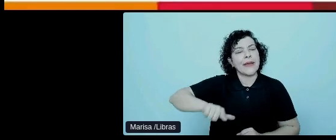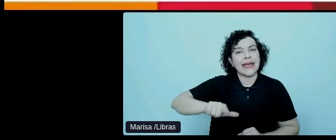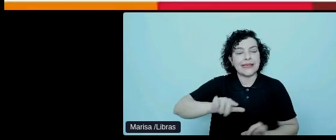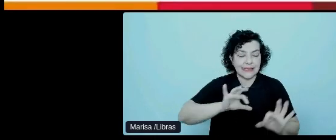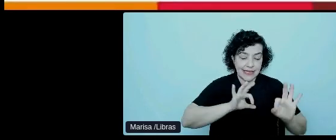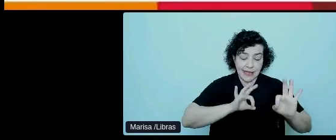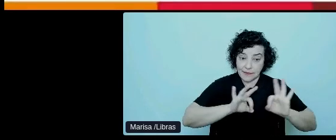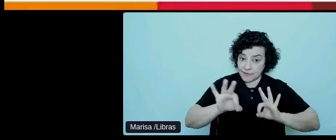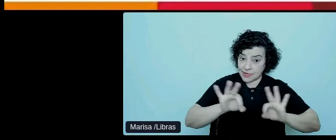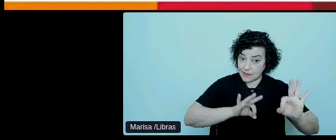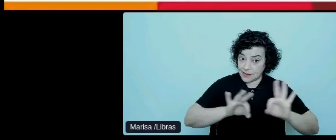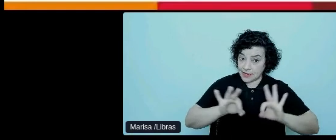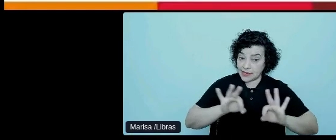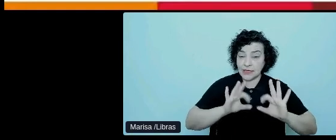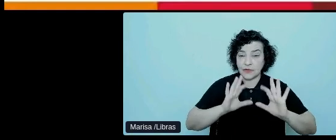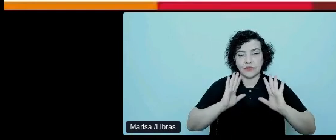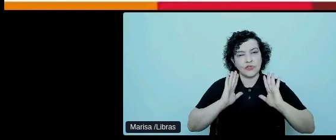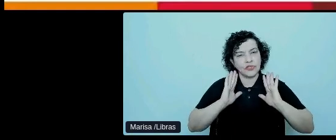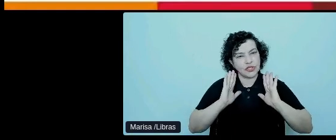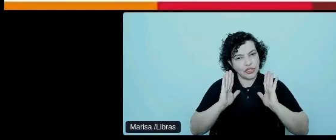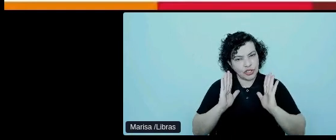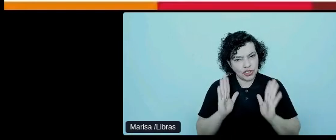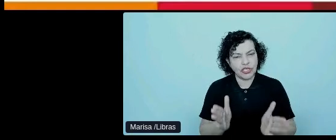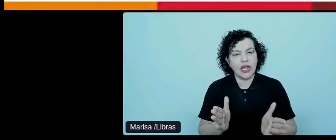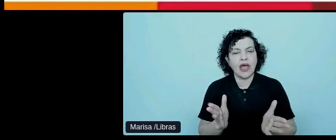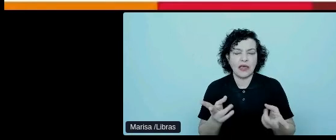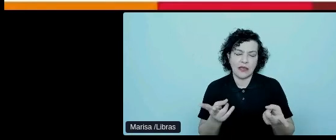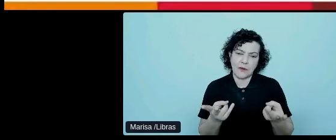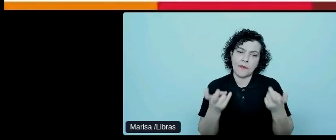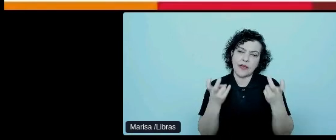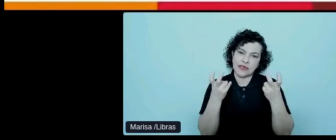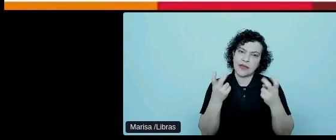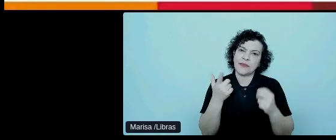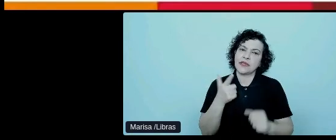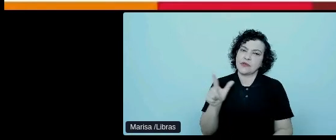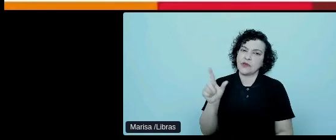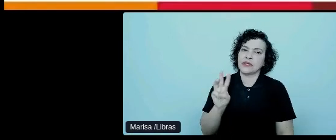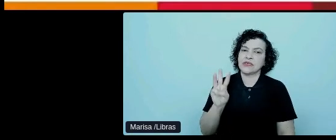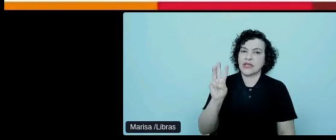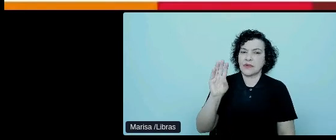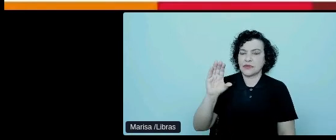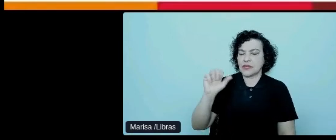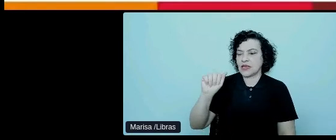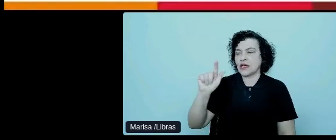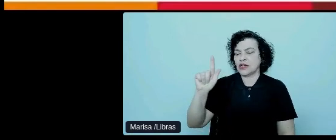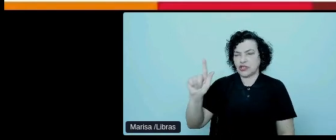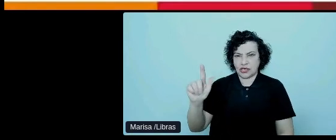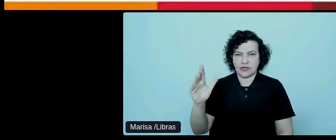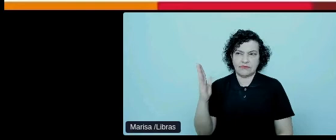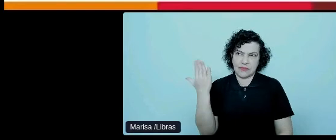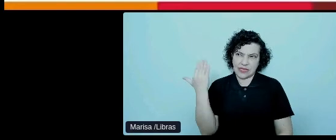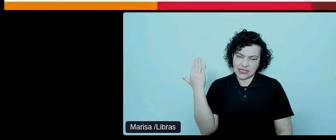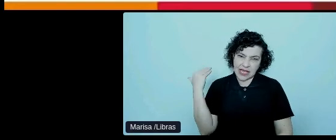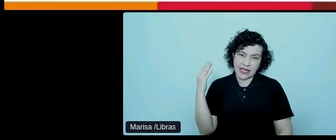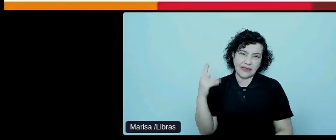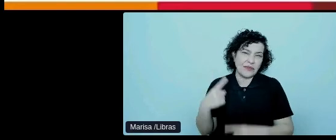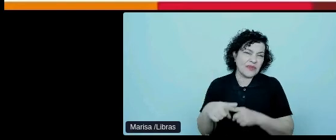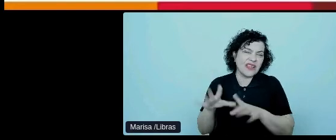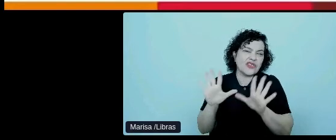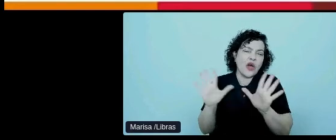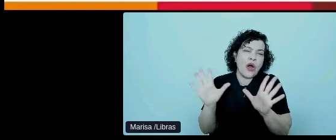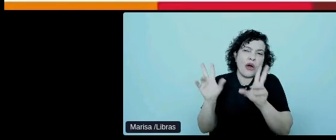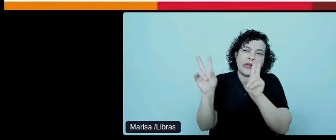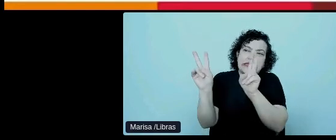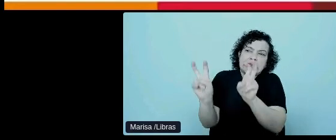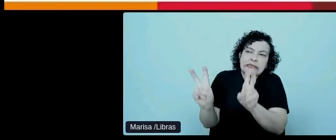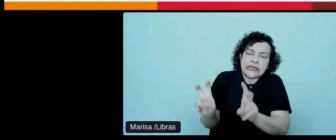uma parte assim que eu já vejo nas outras WCAG, né? Porque ele fala mais da parte técnica, como